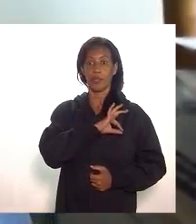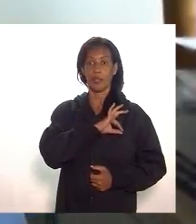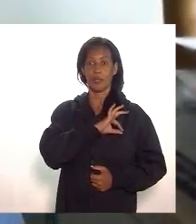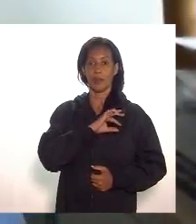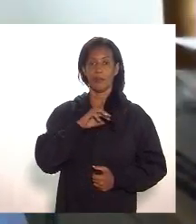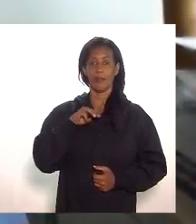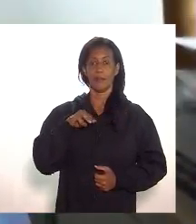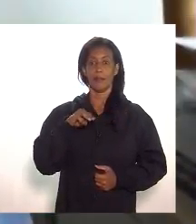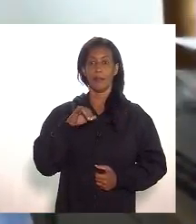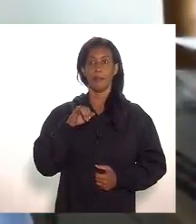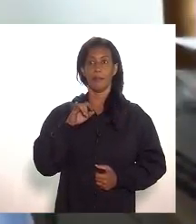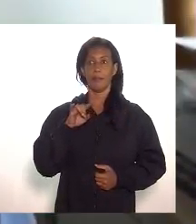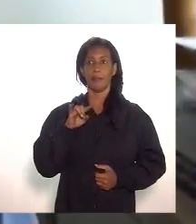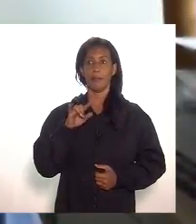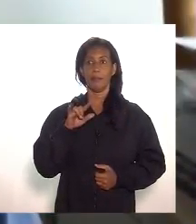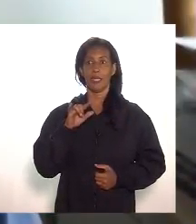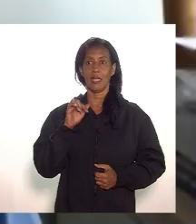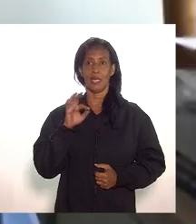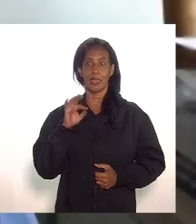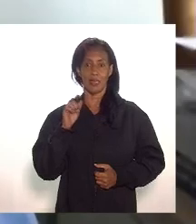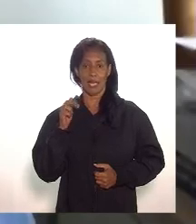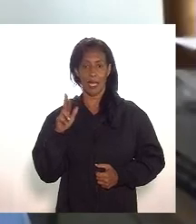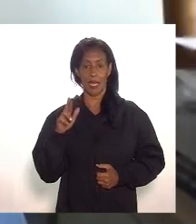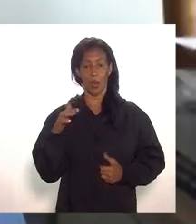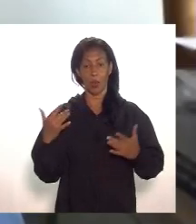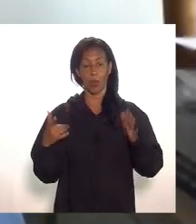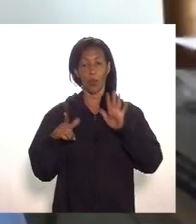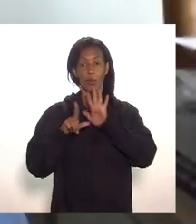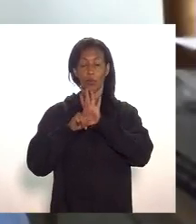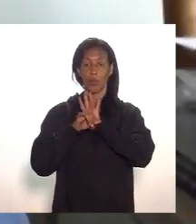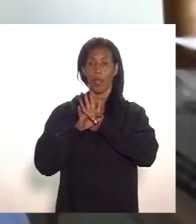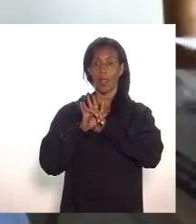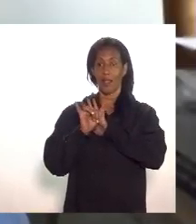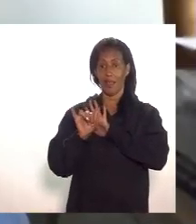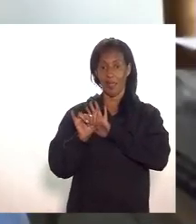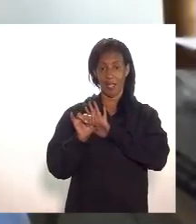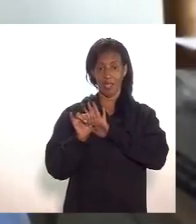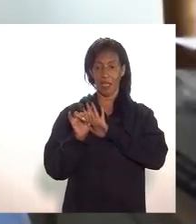quando a lei estadual e o Código